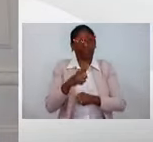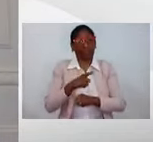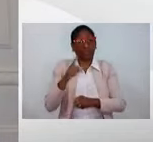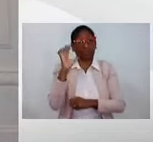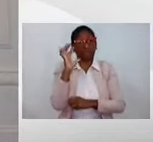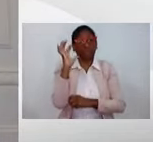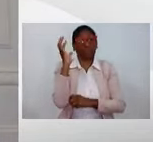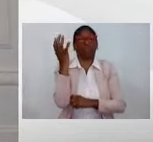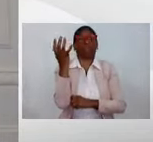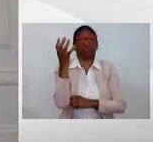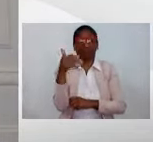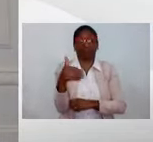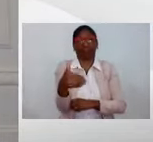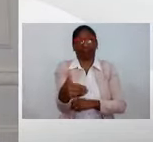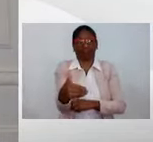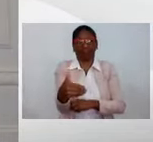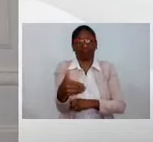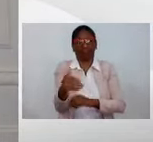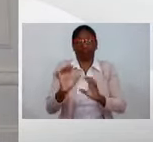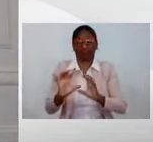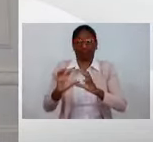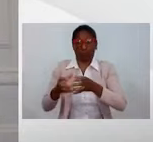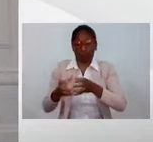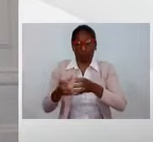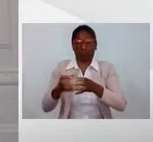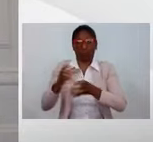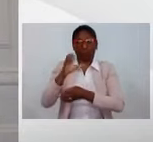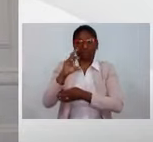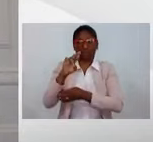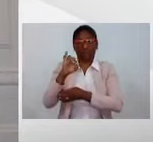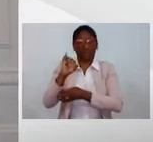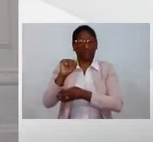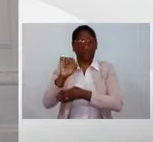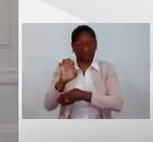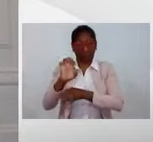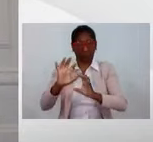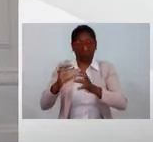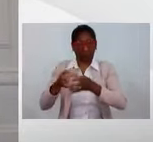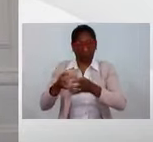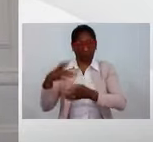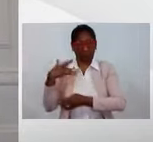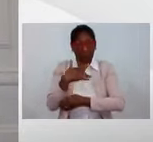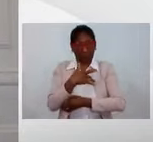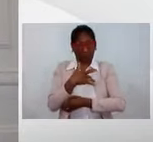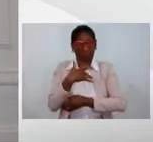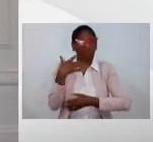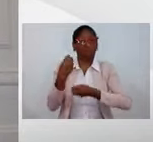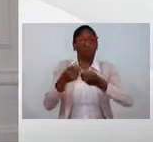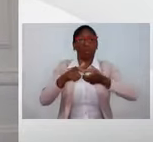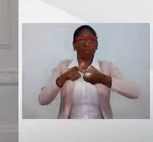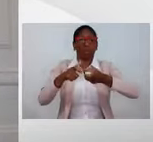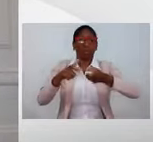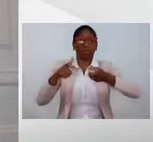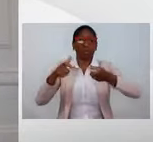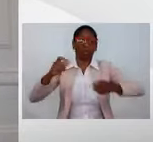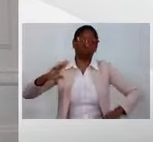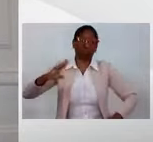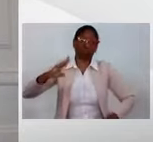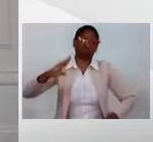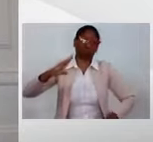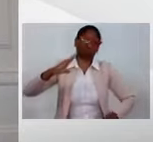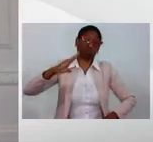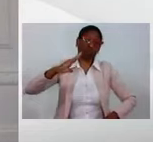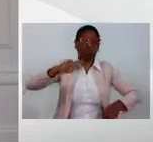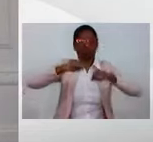decisão do nosso gabinete de crise que eu gostaria de dividir com vocês, em função do aumento da transmissão que a